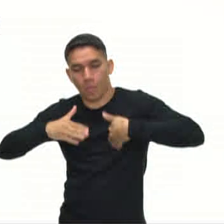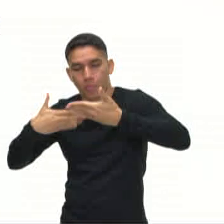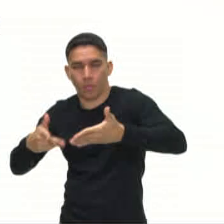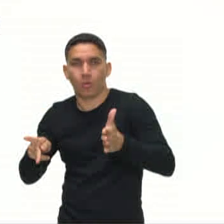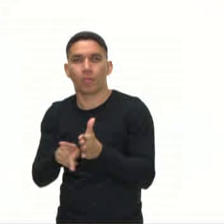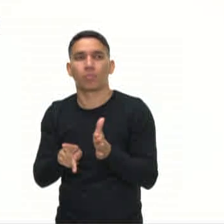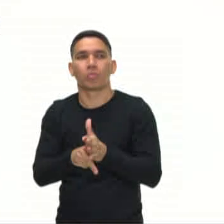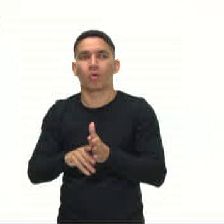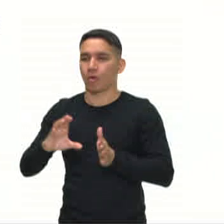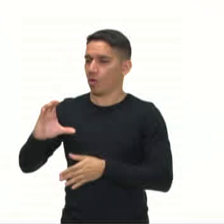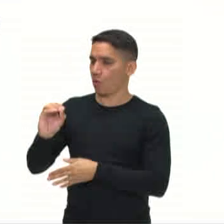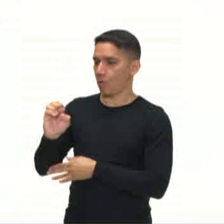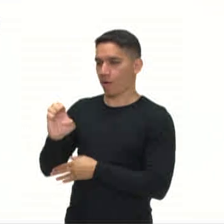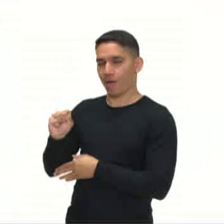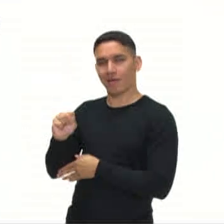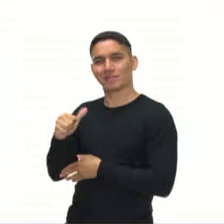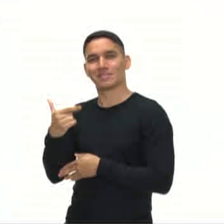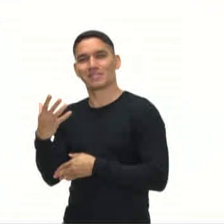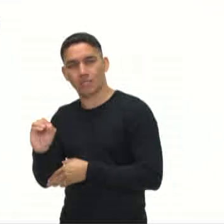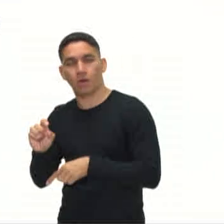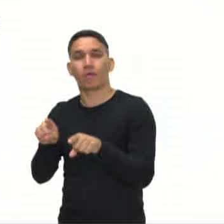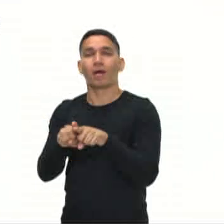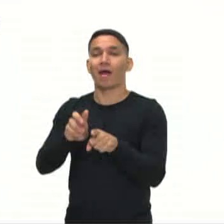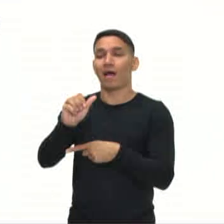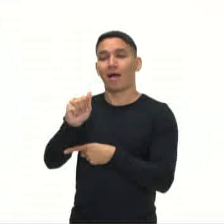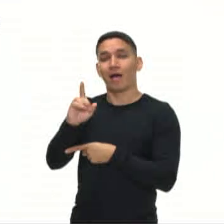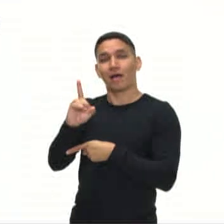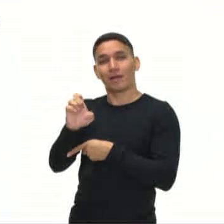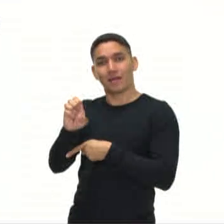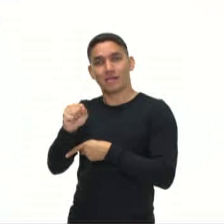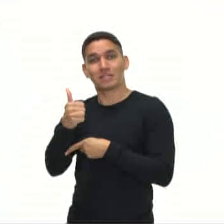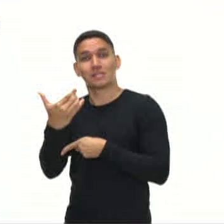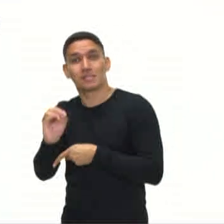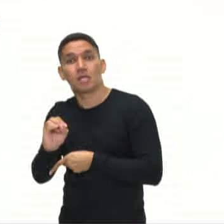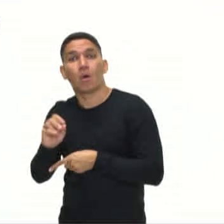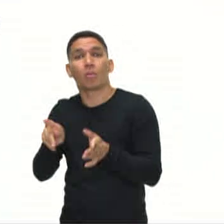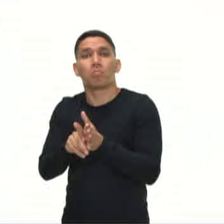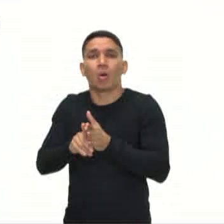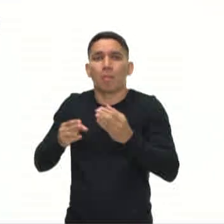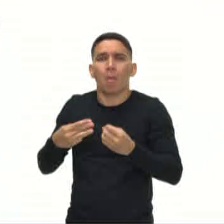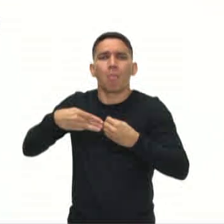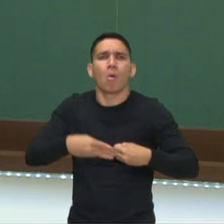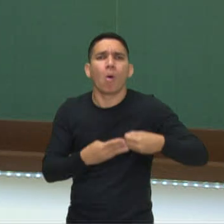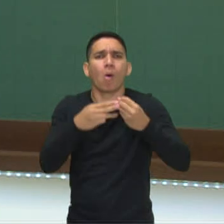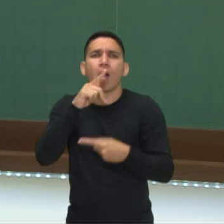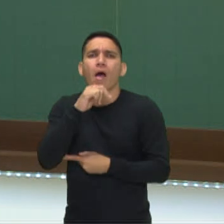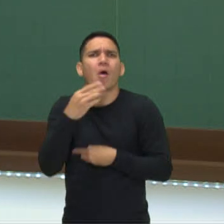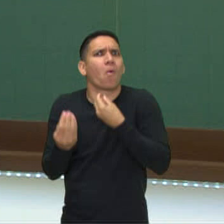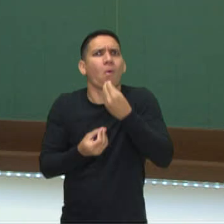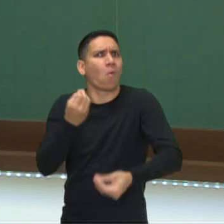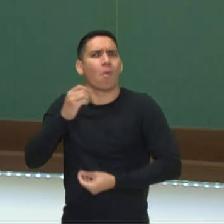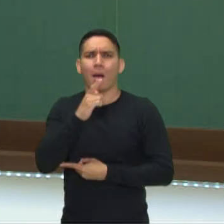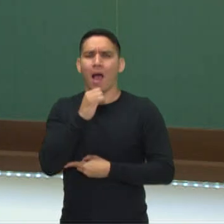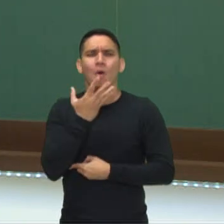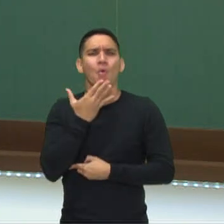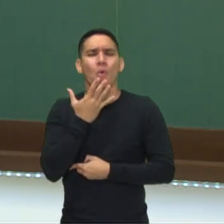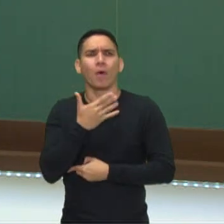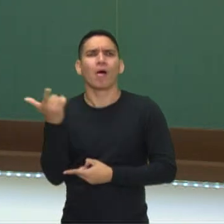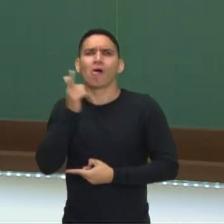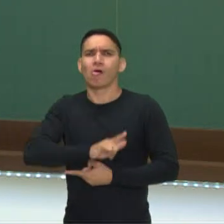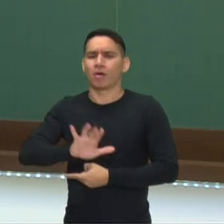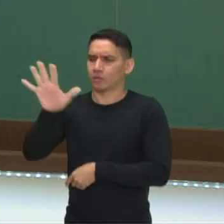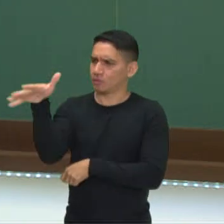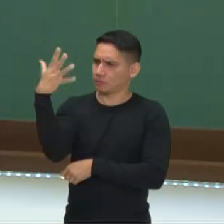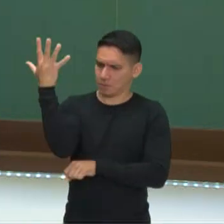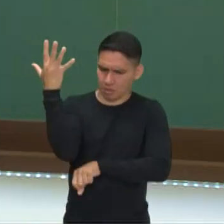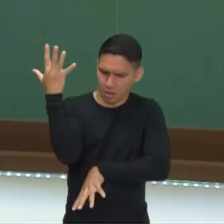de coesão e adesão das moléculas de água. Como será que essa água colorida conseguiu atingir as